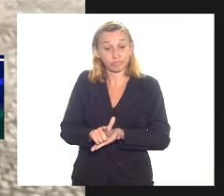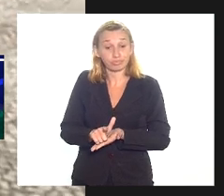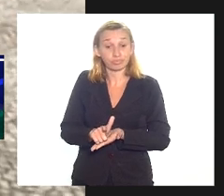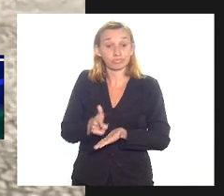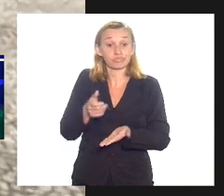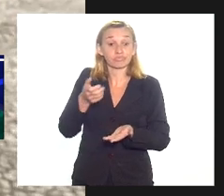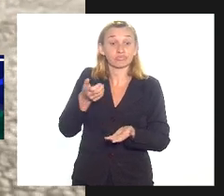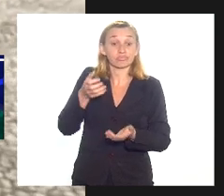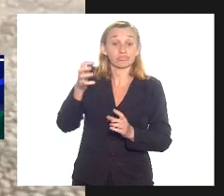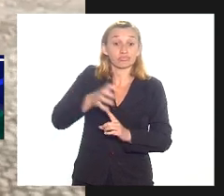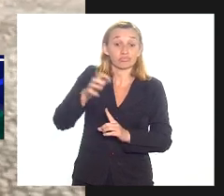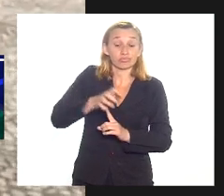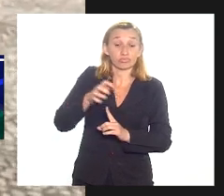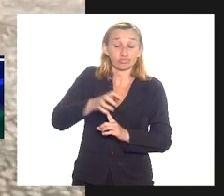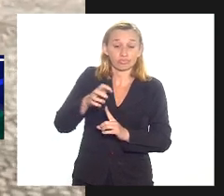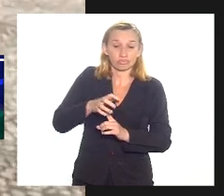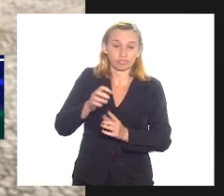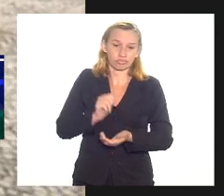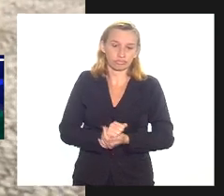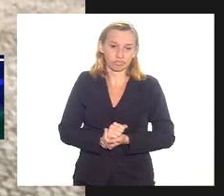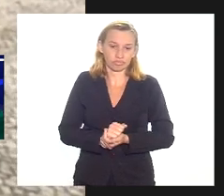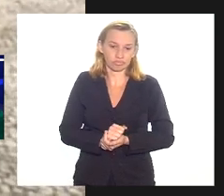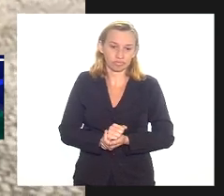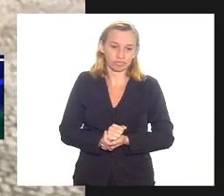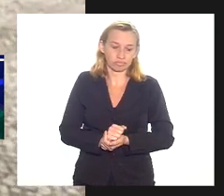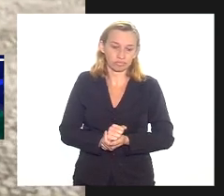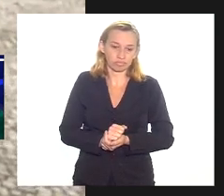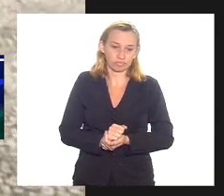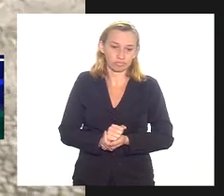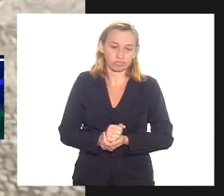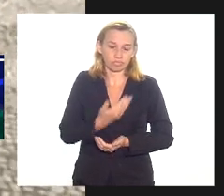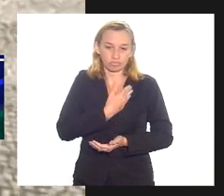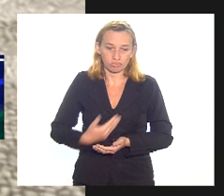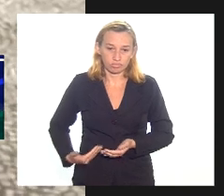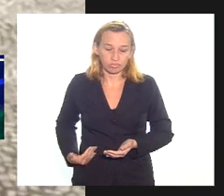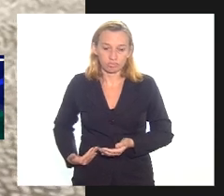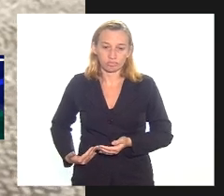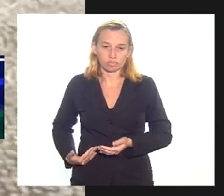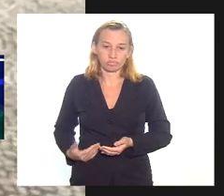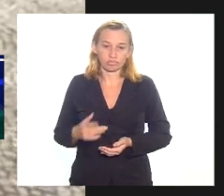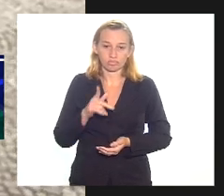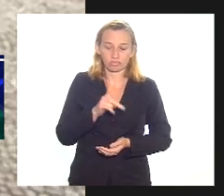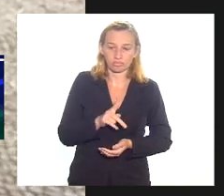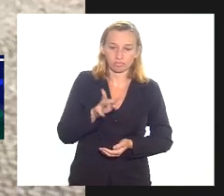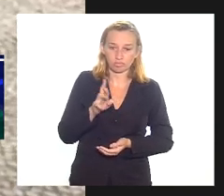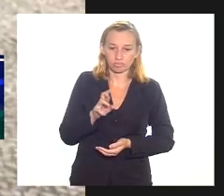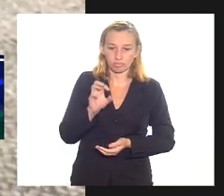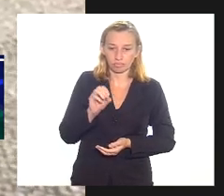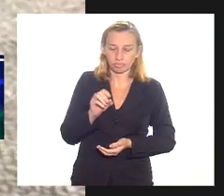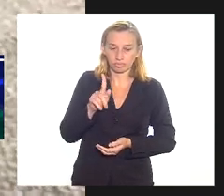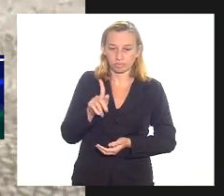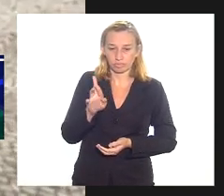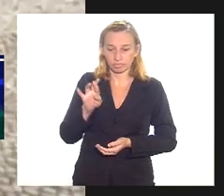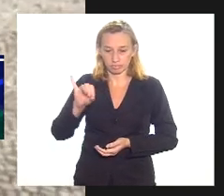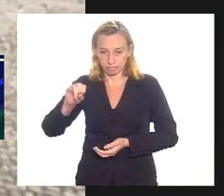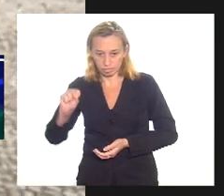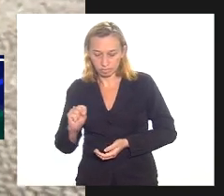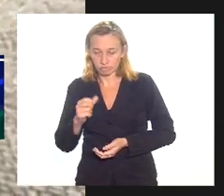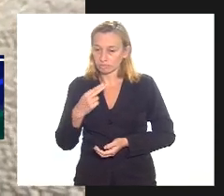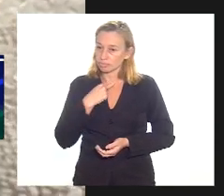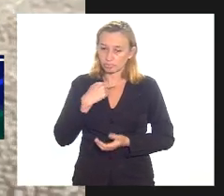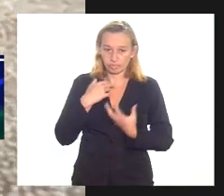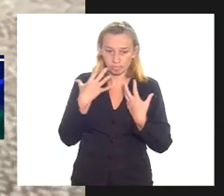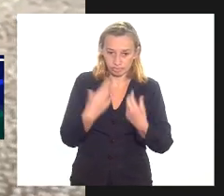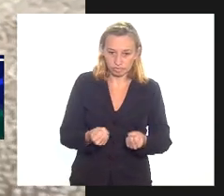nos impor um governo, querendo nos impor um governo de esquerda, um governo progressista e que nós não poderemos permitir de forma alguma. Fica